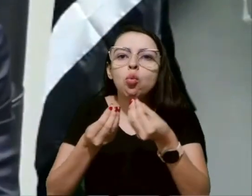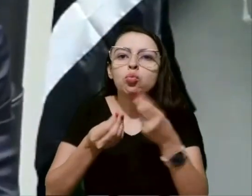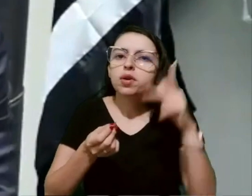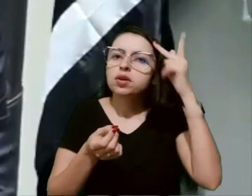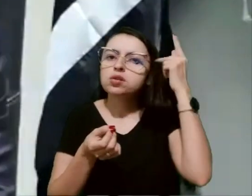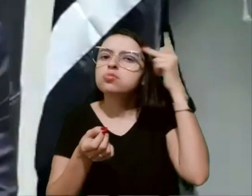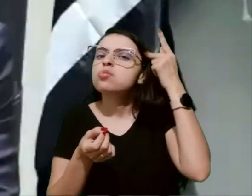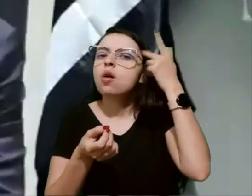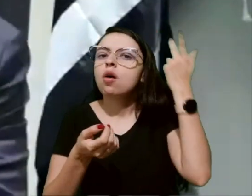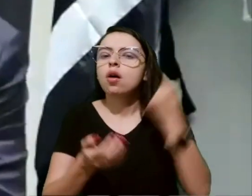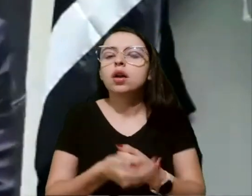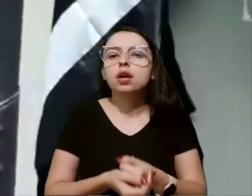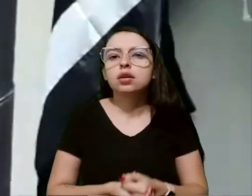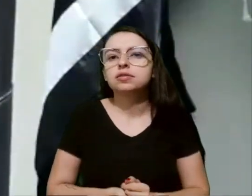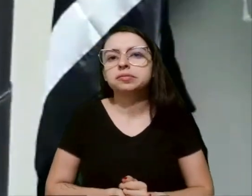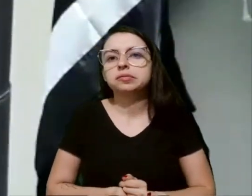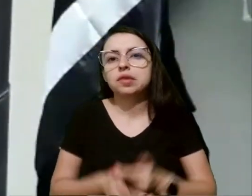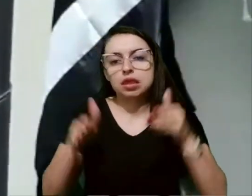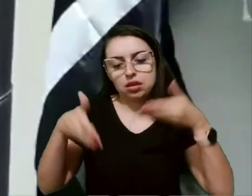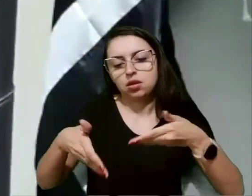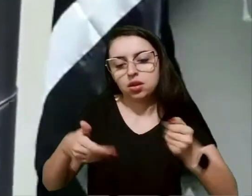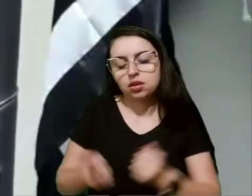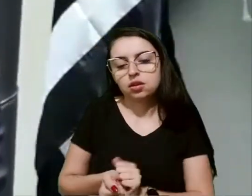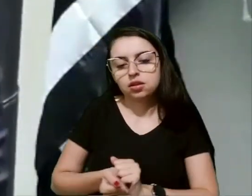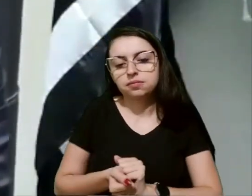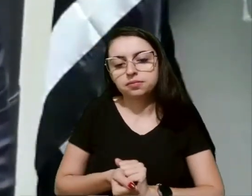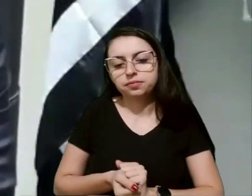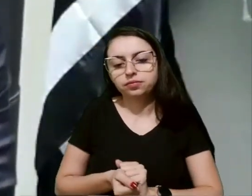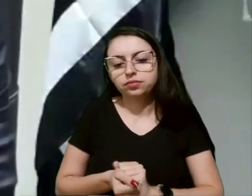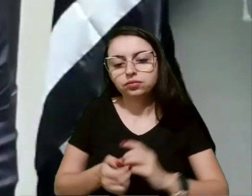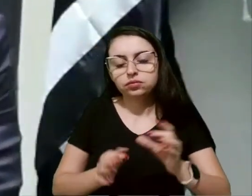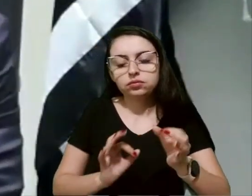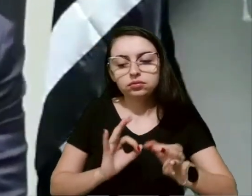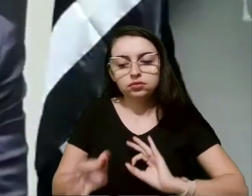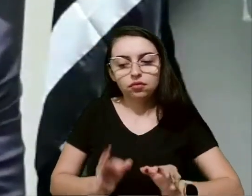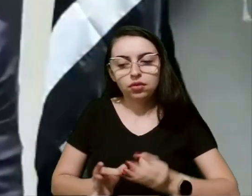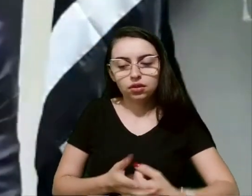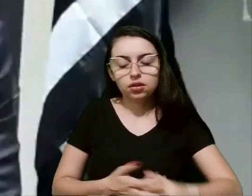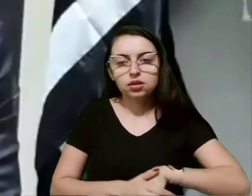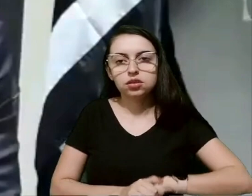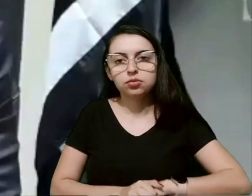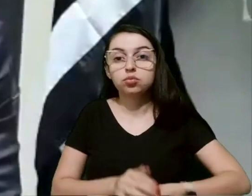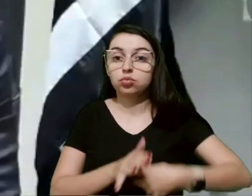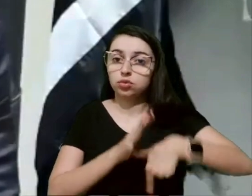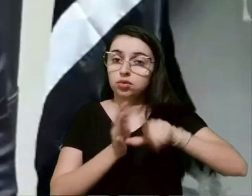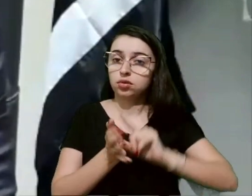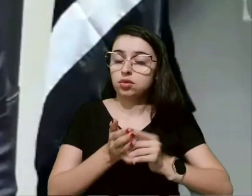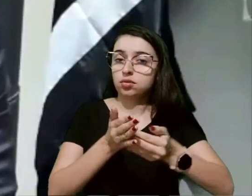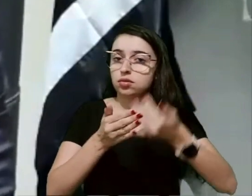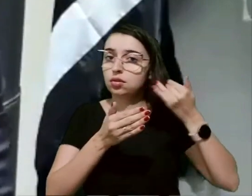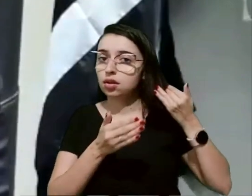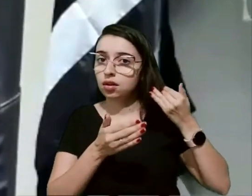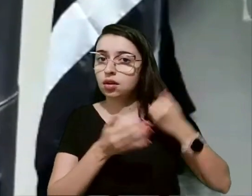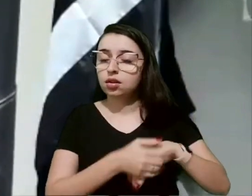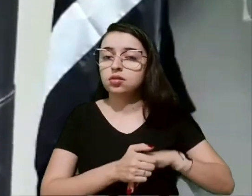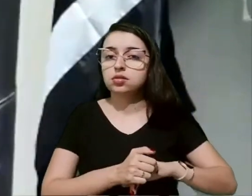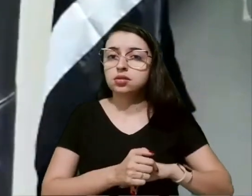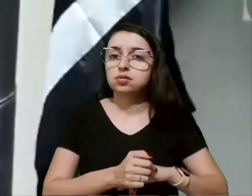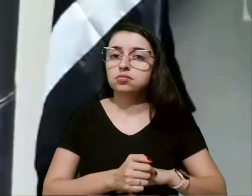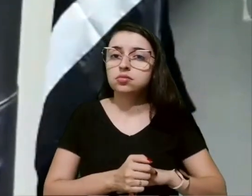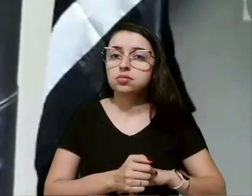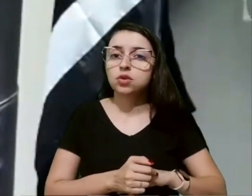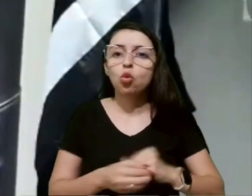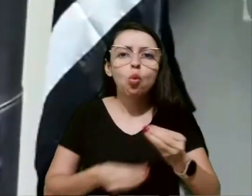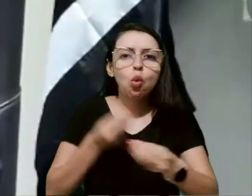o que que ela é e como é que ela se situa dentro do conhecimento jurídico. Na verdade, por trás da jurimetria tem um problema epistemológico muito sério, que significa como a